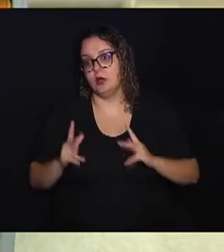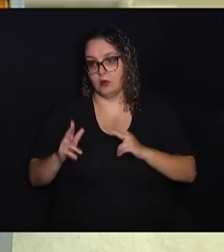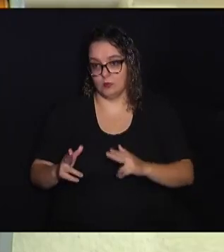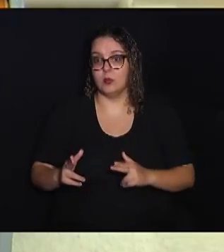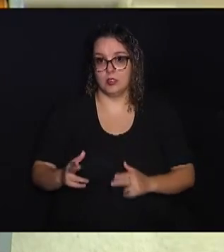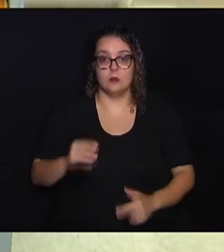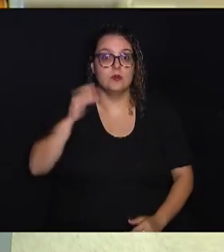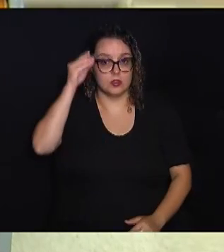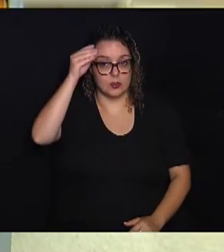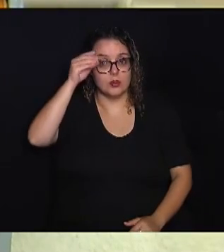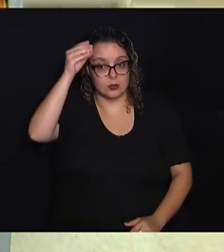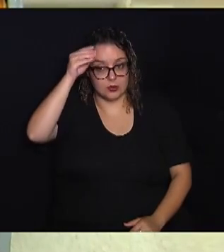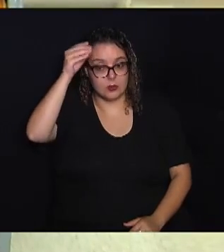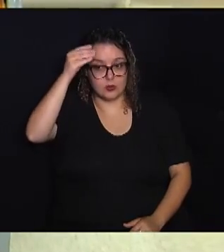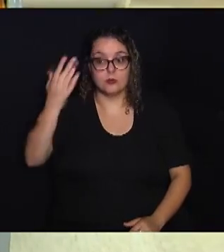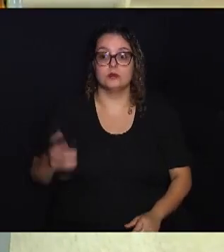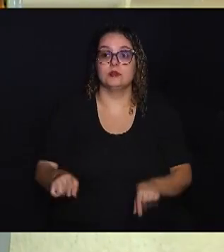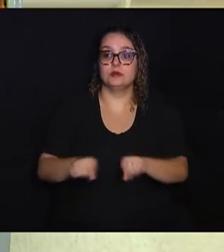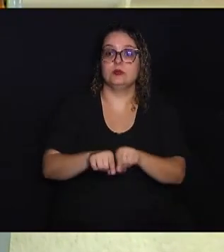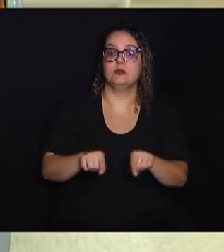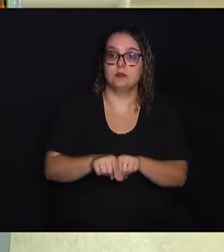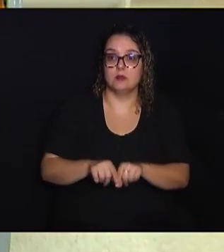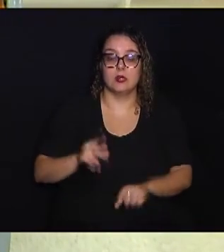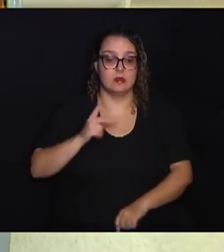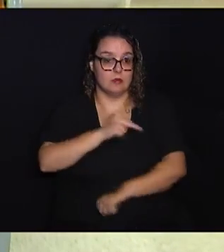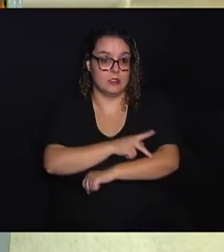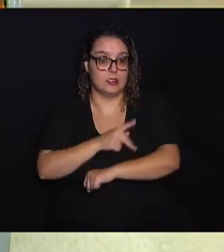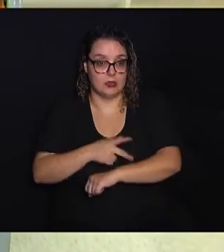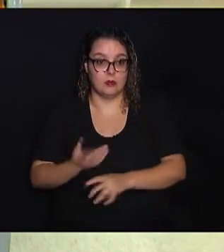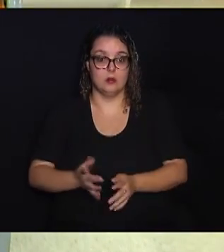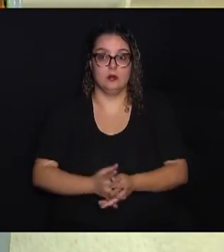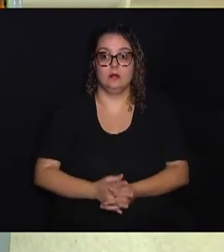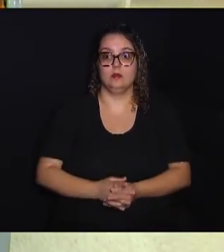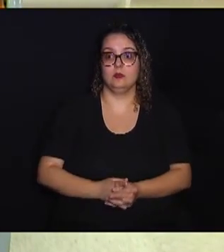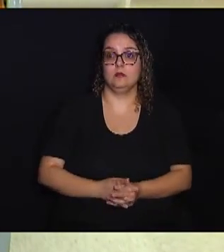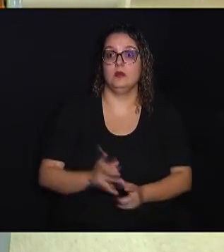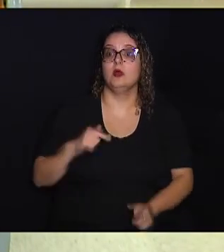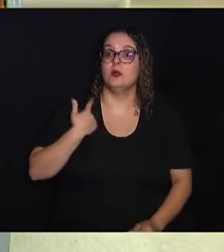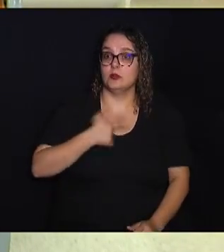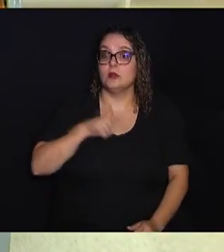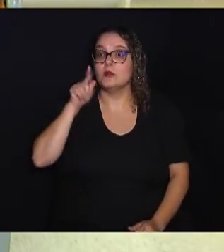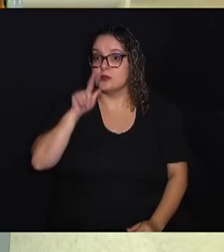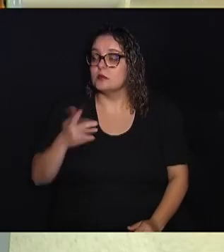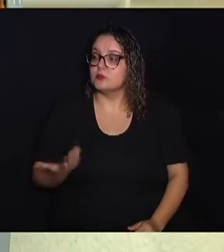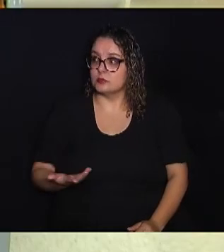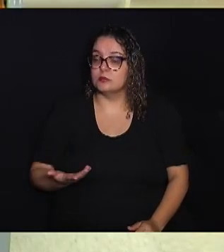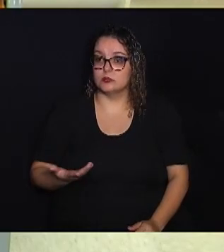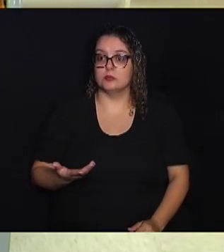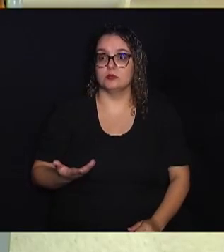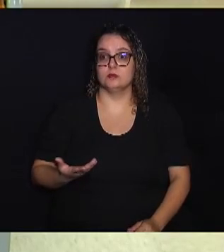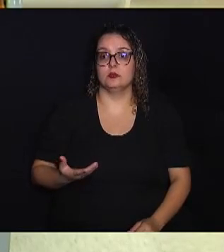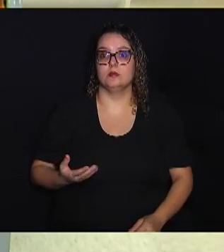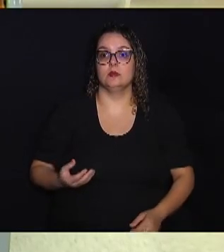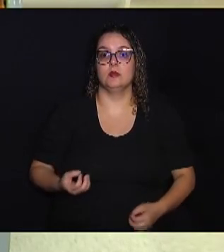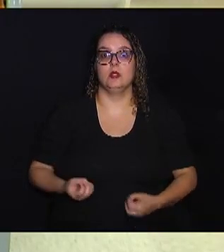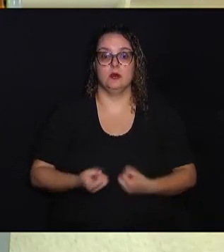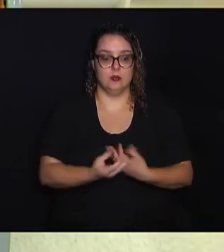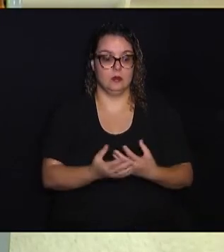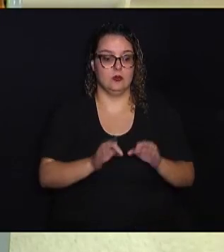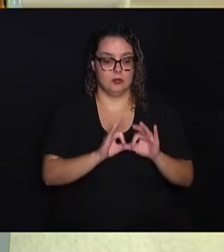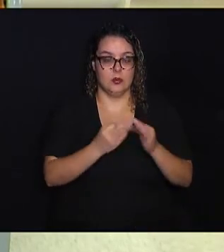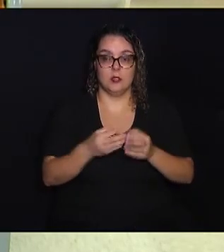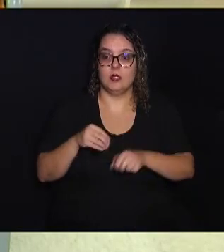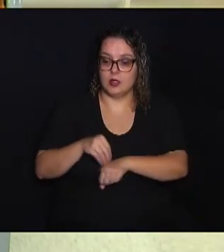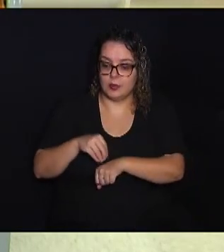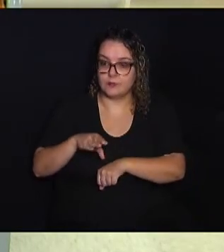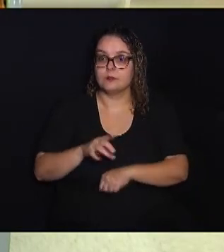parte cognitiva, né, pedagógica, nós conseguimos estar trazendo a família,